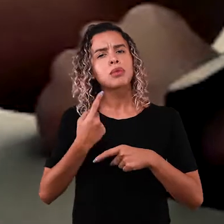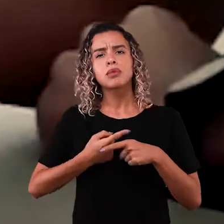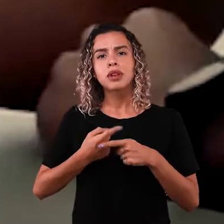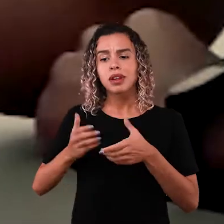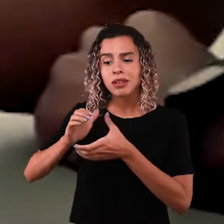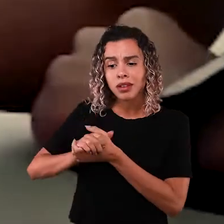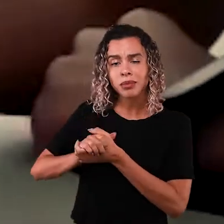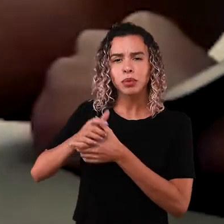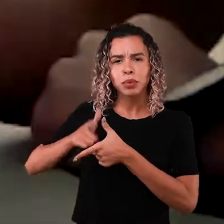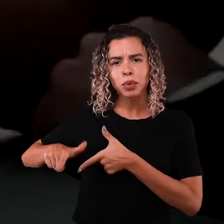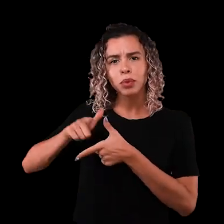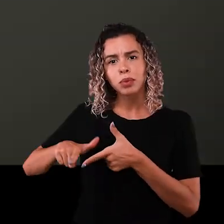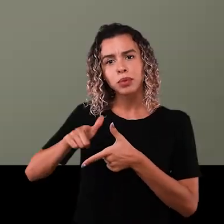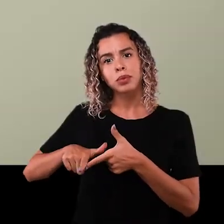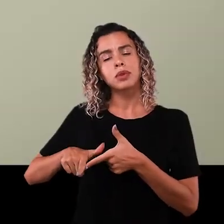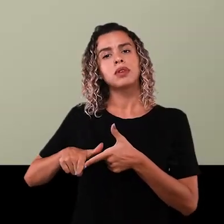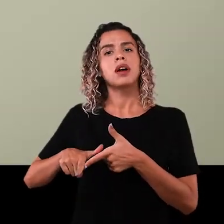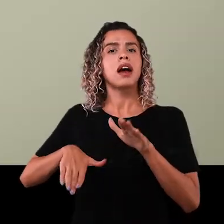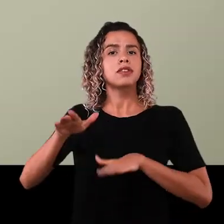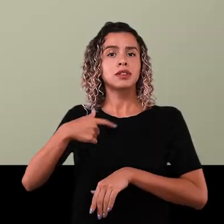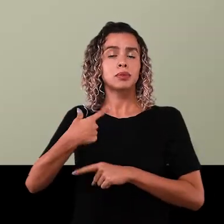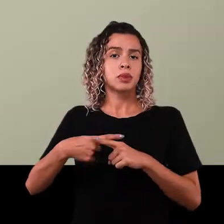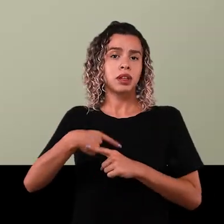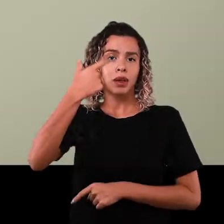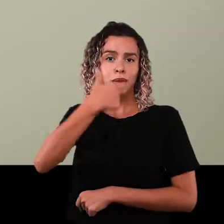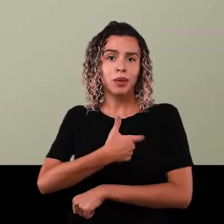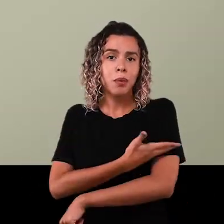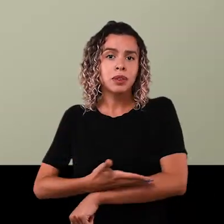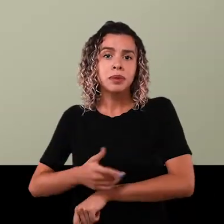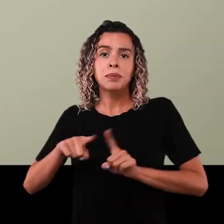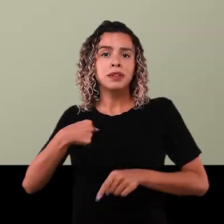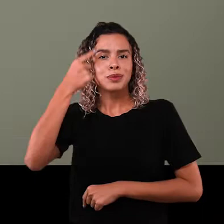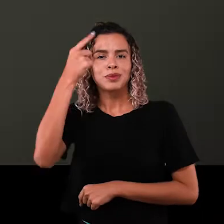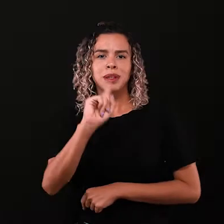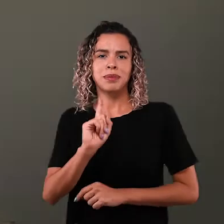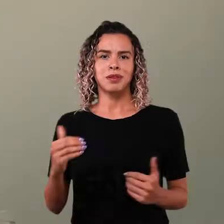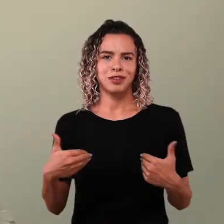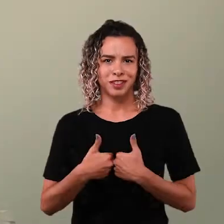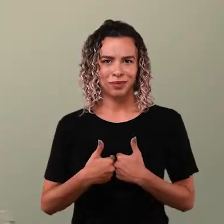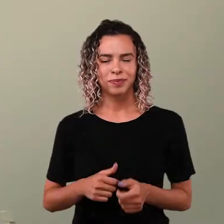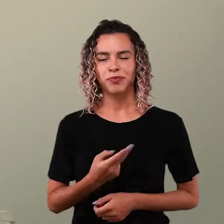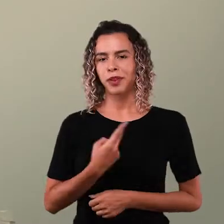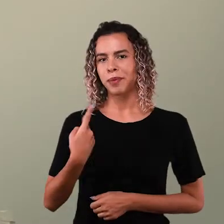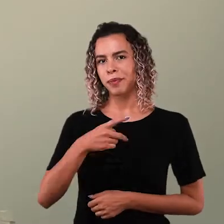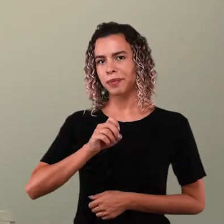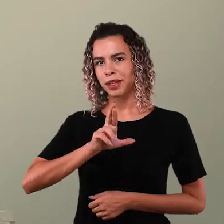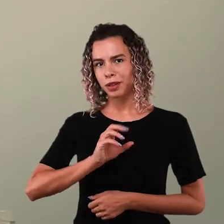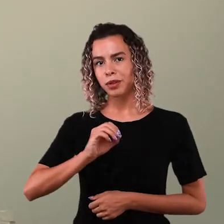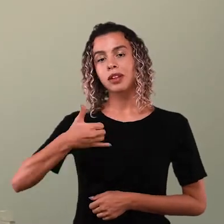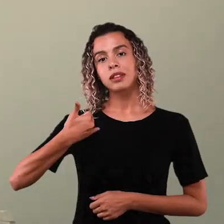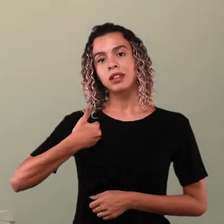estava tendo no casamento, geralmente por alguns comportamentos que são típicos do autismo, né? Eu sou o Pedro, eu